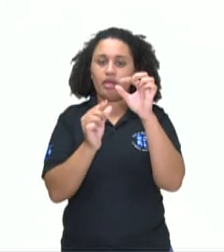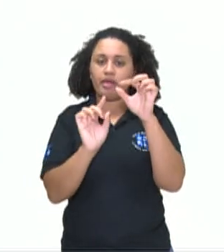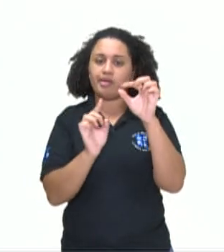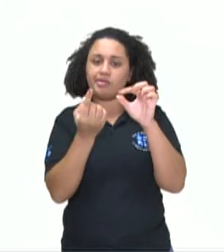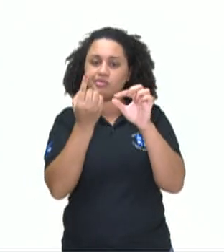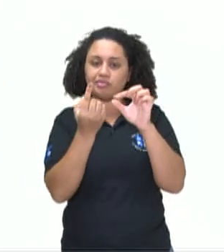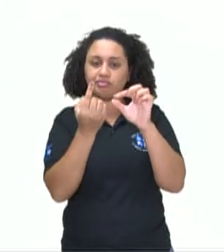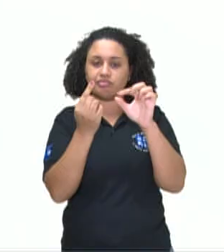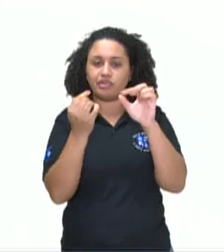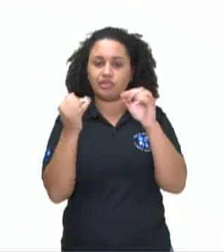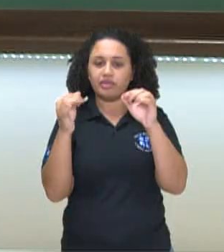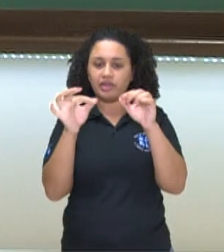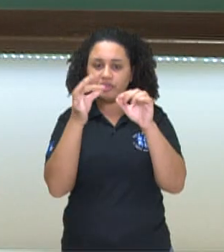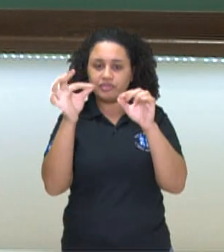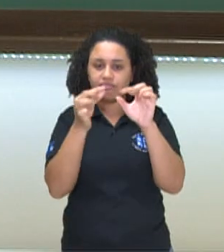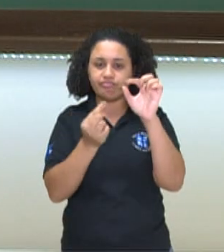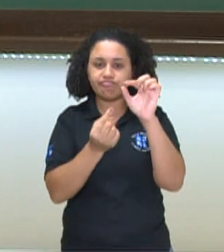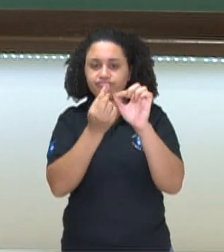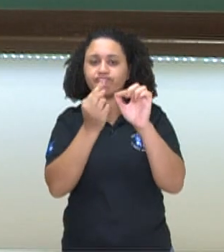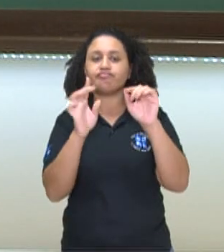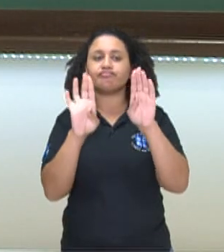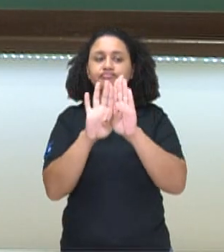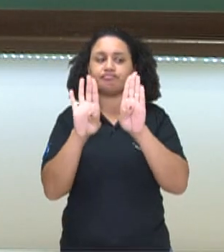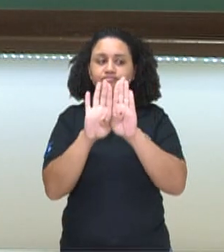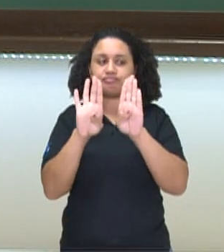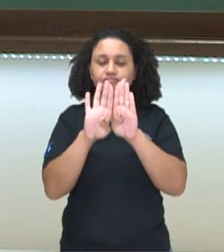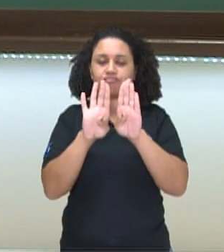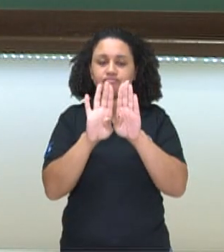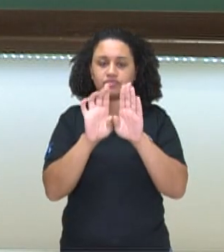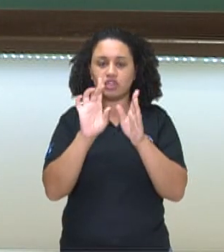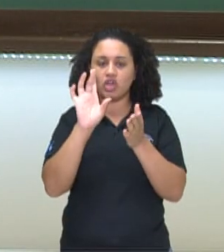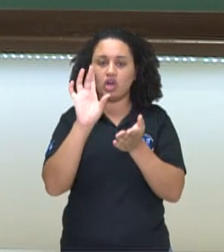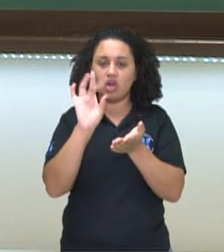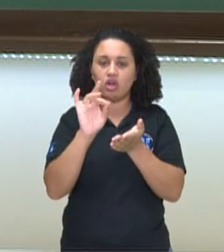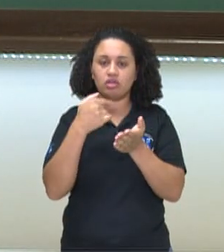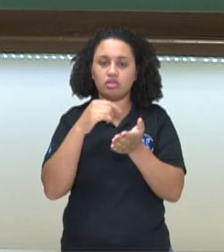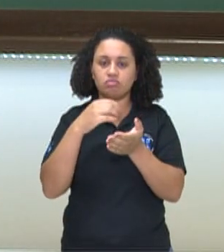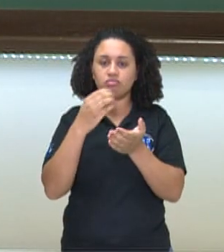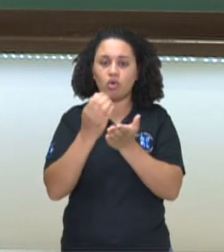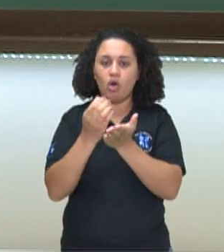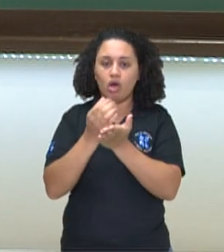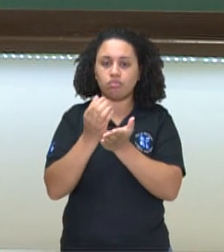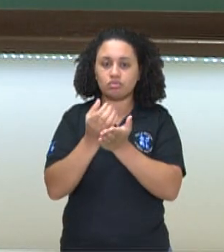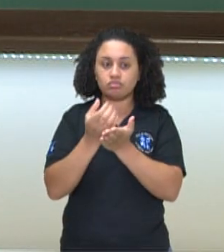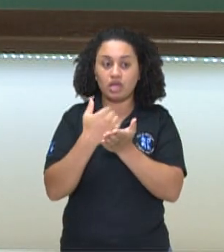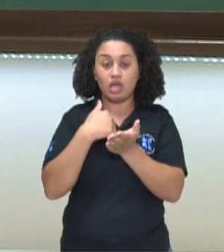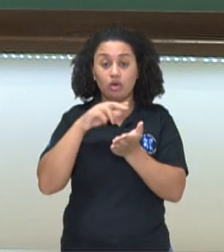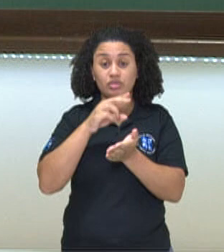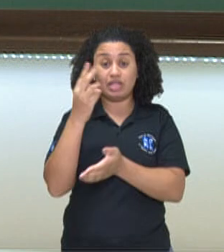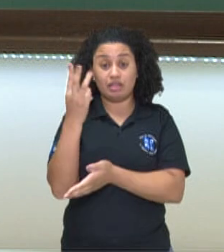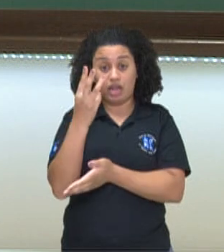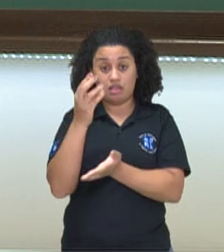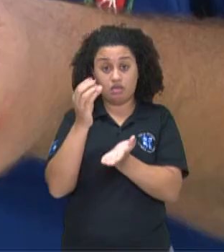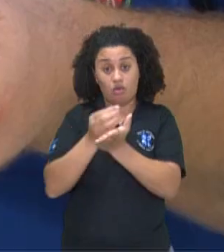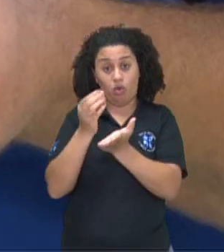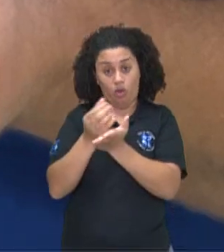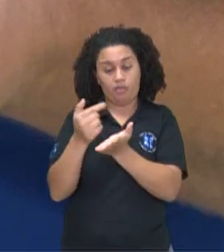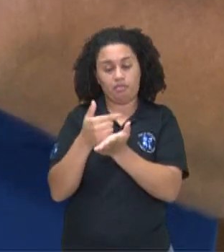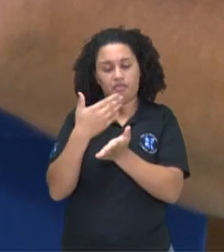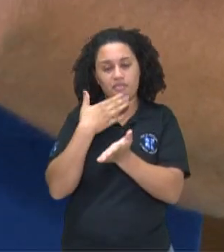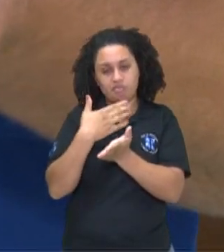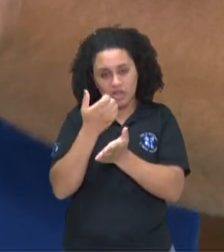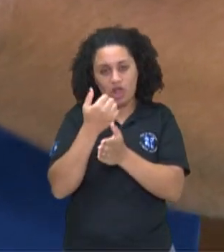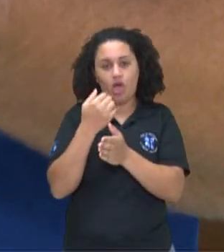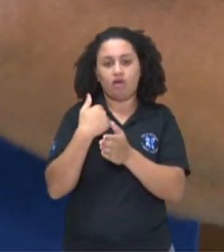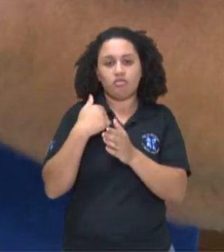como eu mostrei aqui, né, vai colar a rolinha aqui nos copos que estão virados ao contrário. Eu usei 3 copos, tá? Para ficar mais